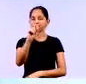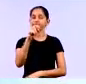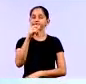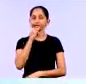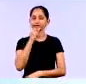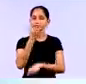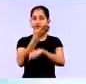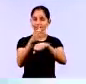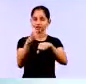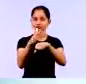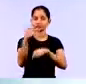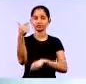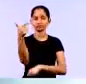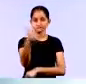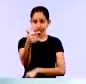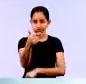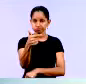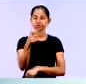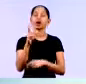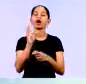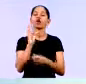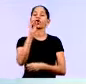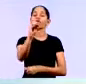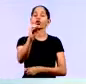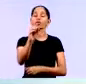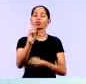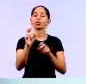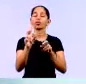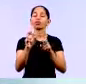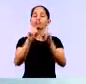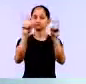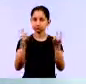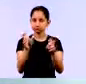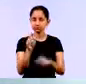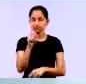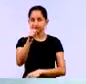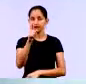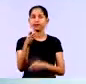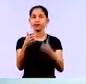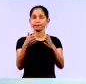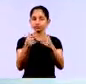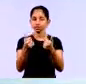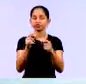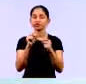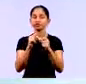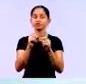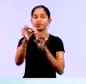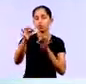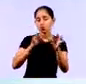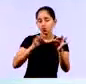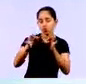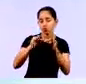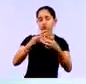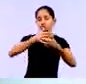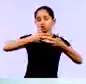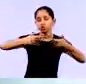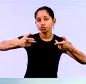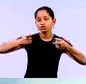2, nós deixamos ali claramente, pedimos a atividade de orçamento de vendas e o orçamento de